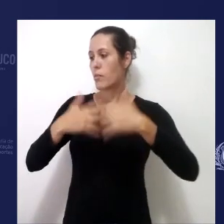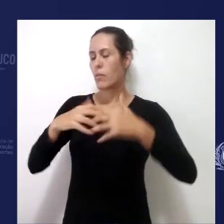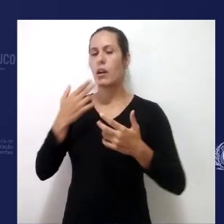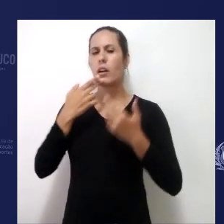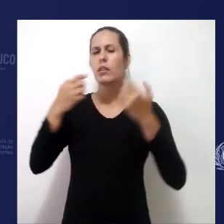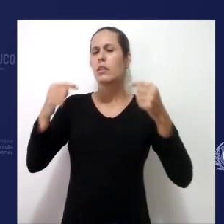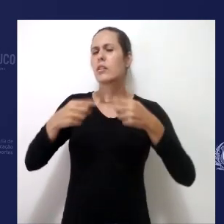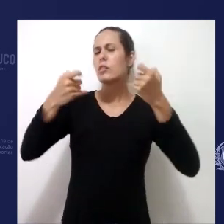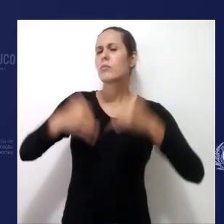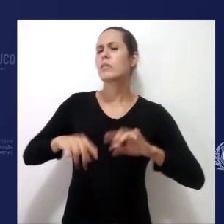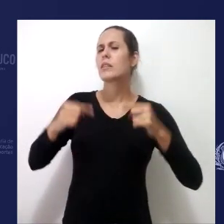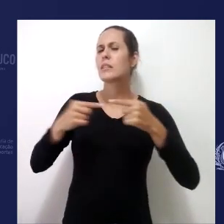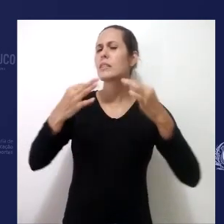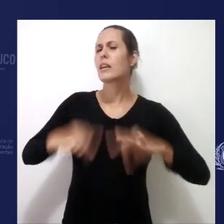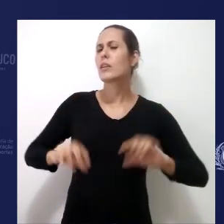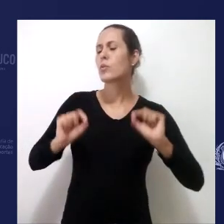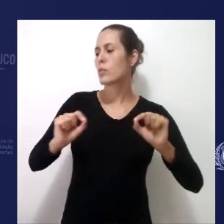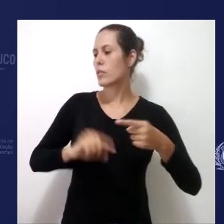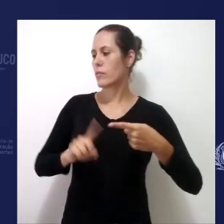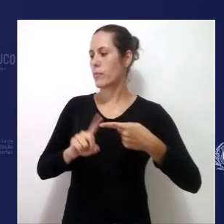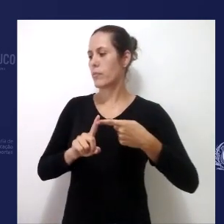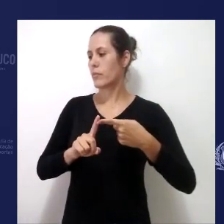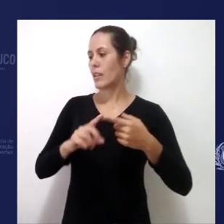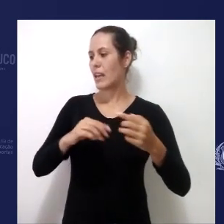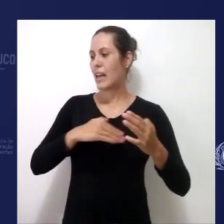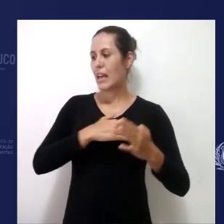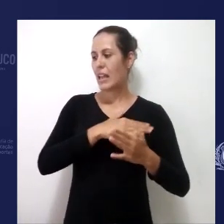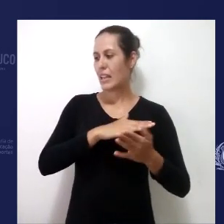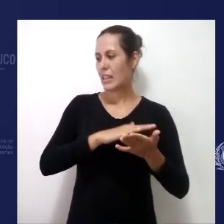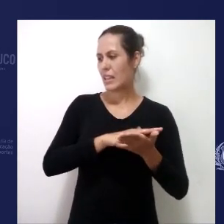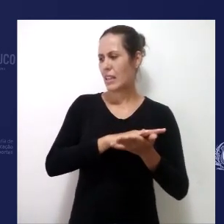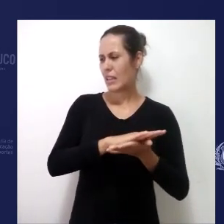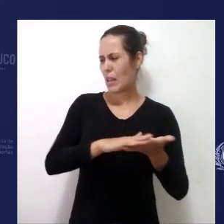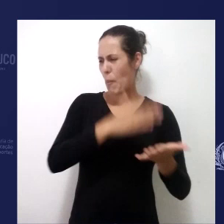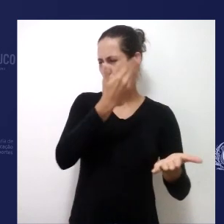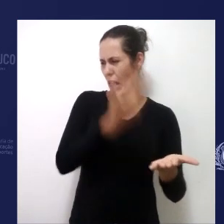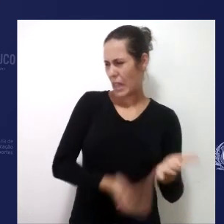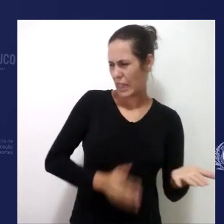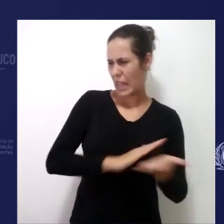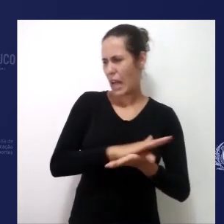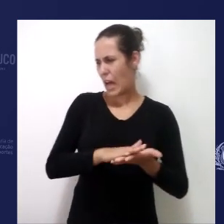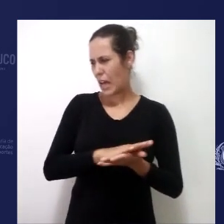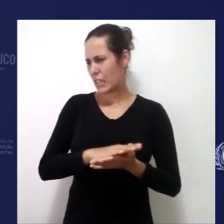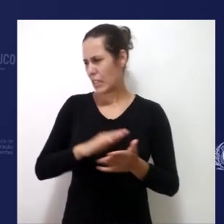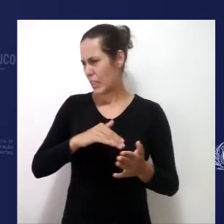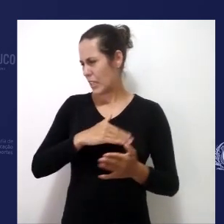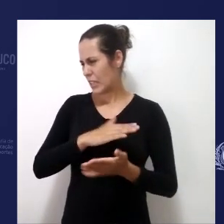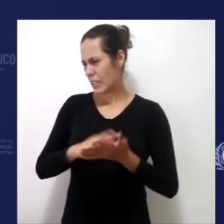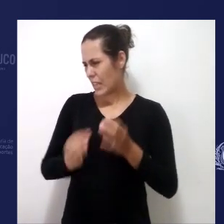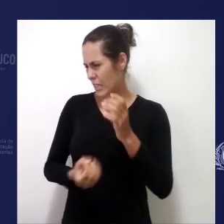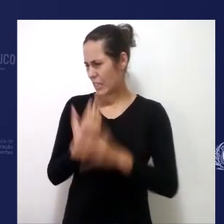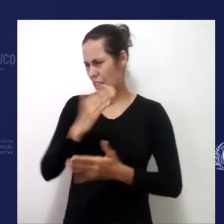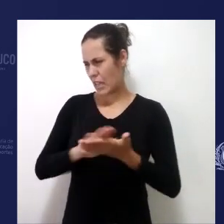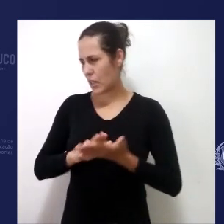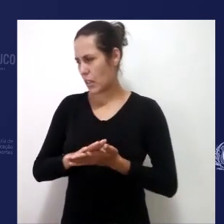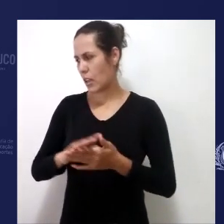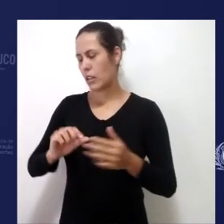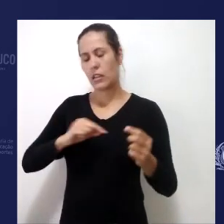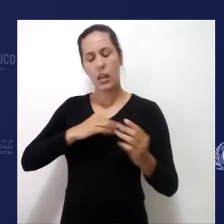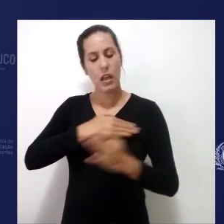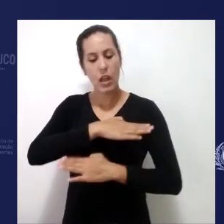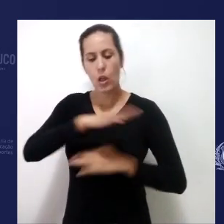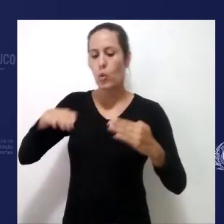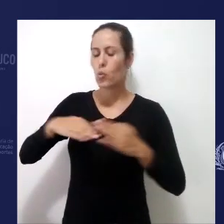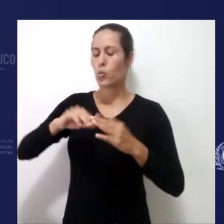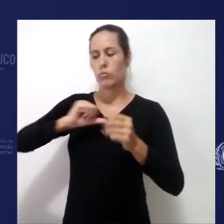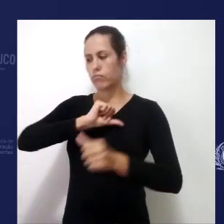diz que, letra A, nada se perde, nada se cria, tudo se transforma. Letra B,